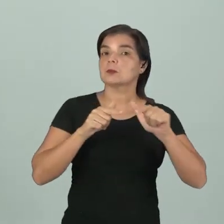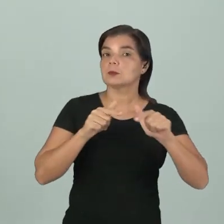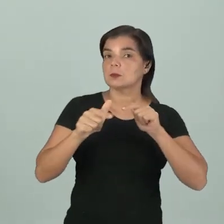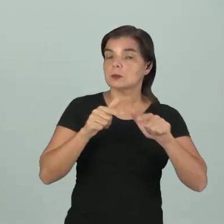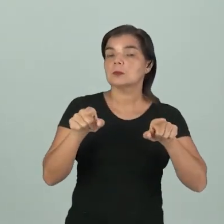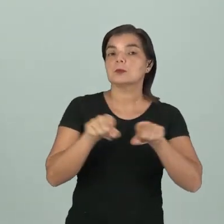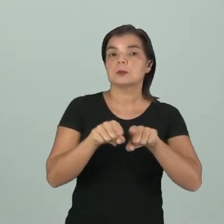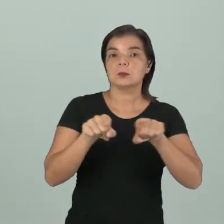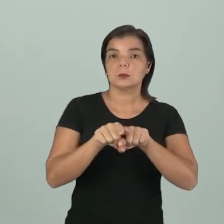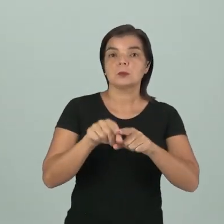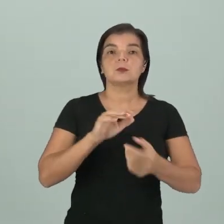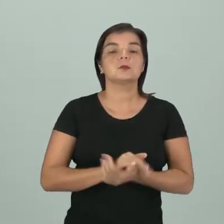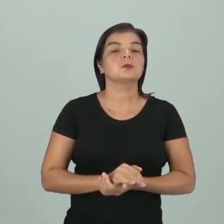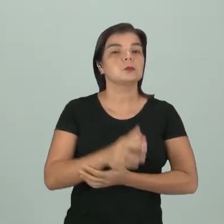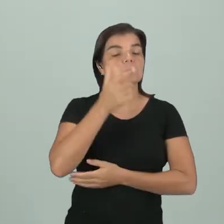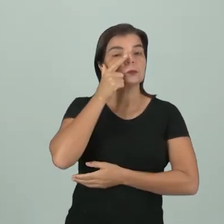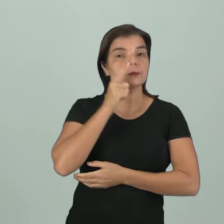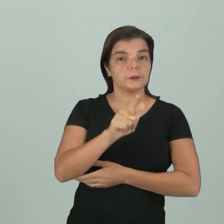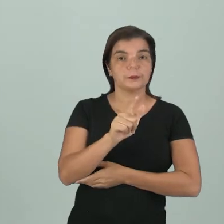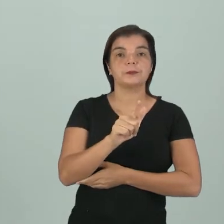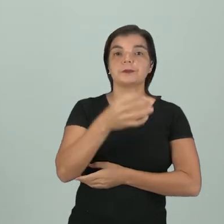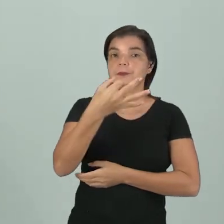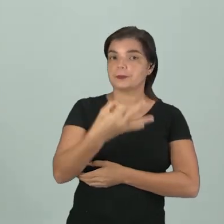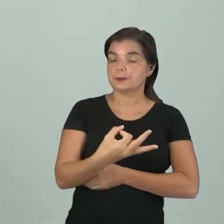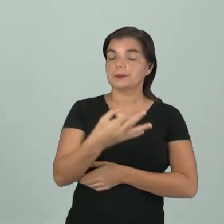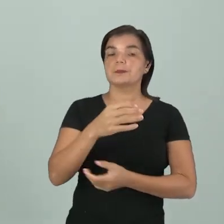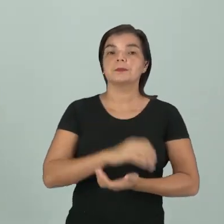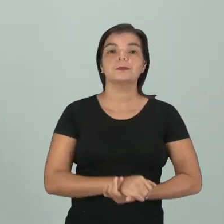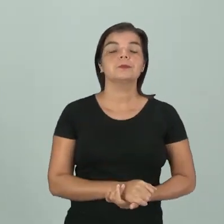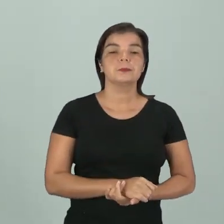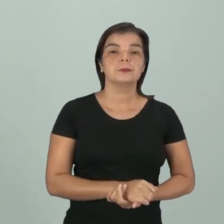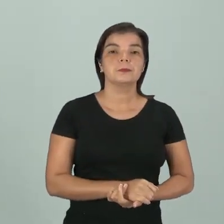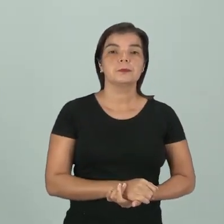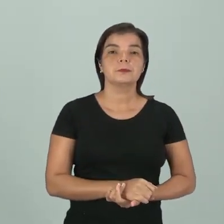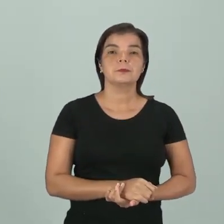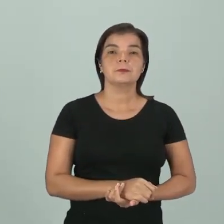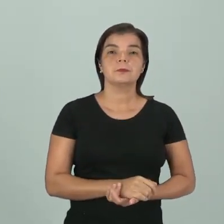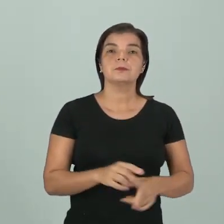trabalho, elas foram conquistadas, certo? Elas foram